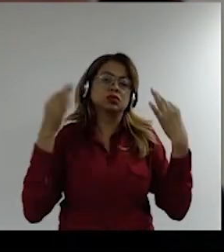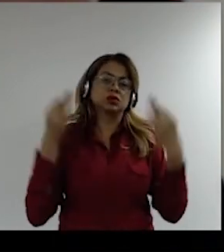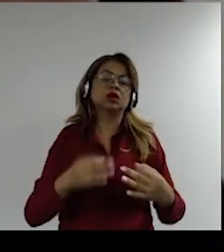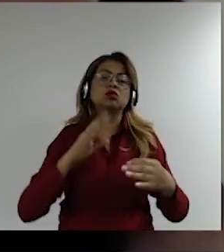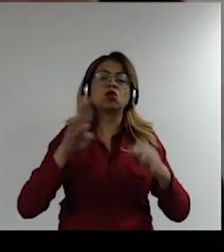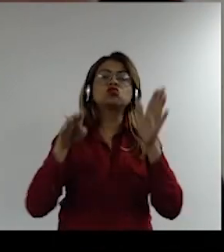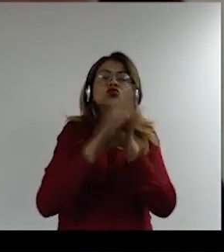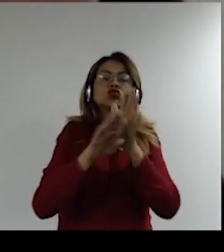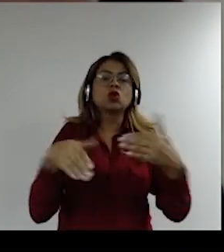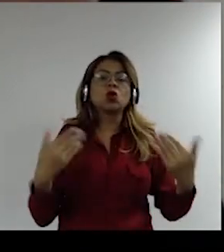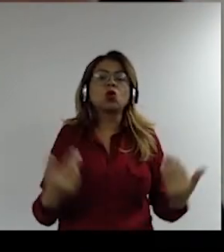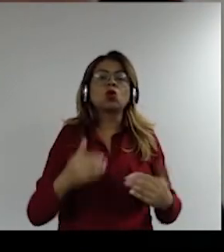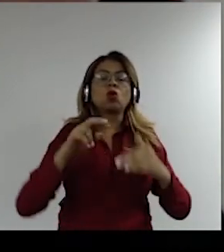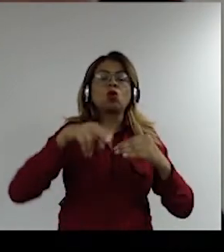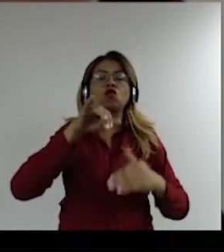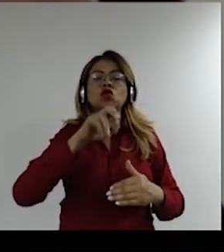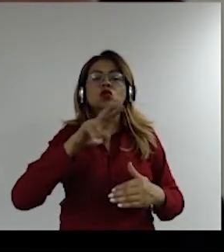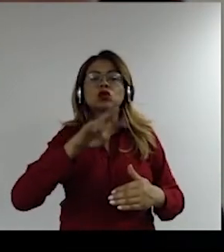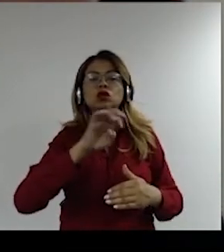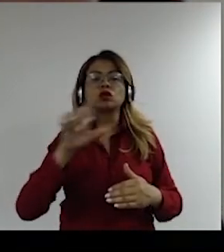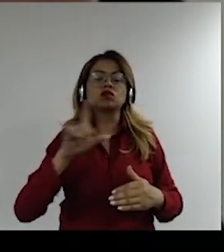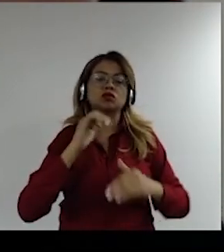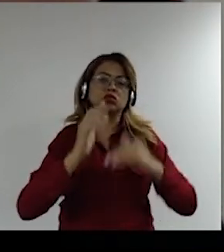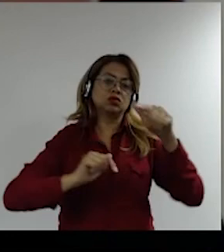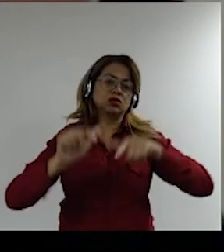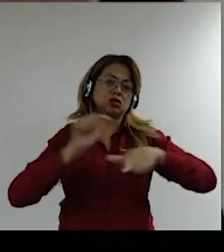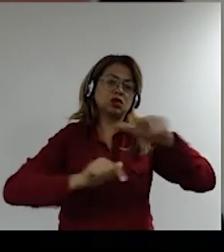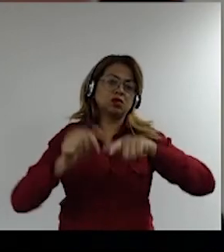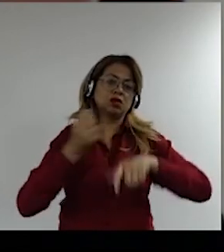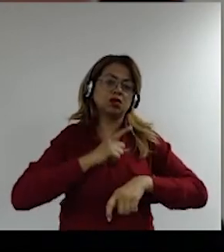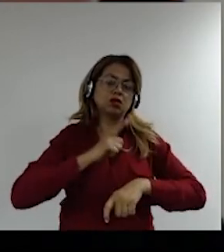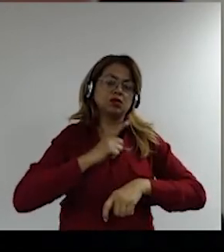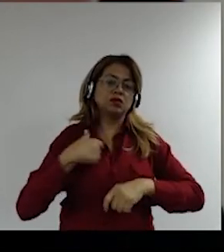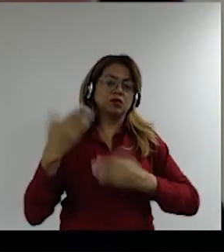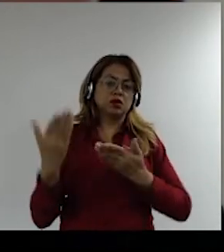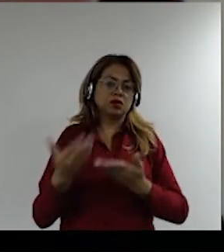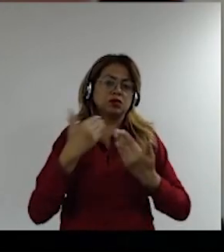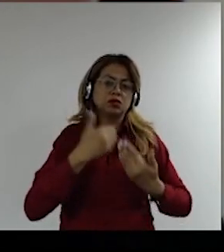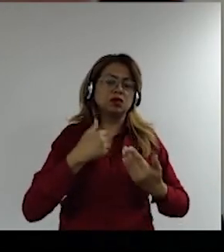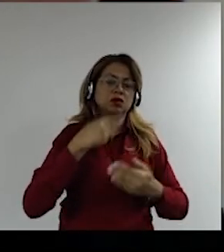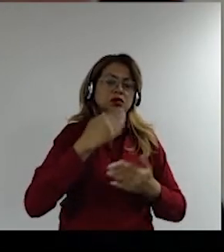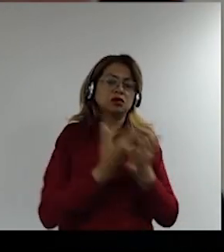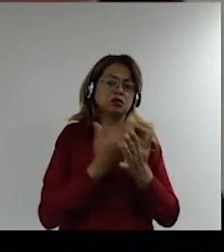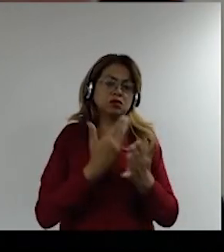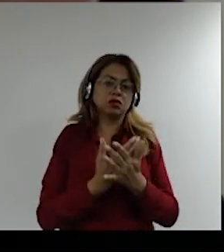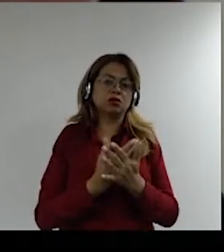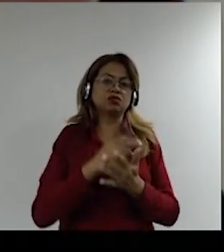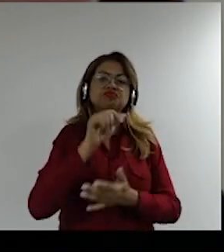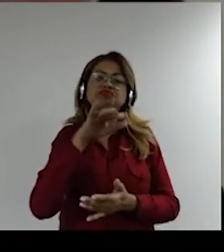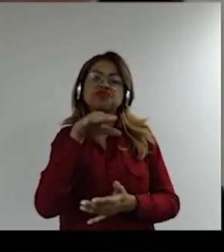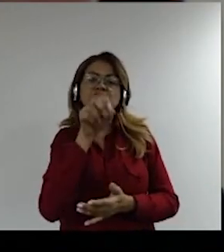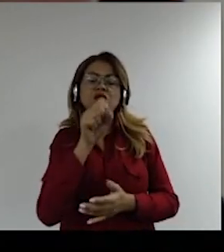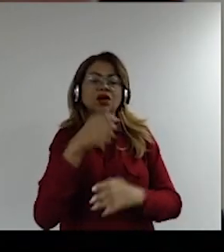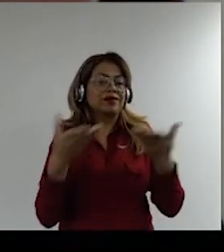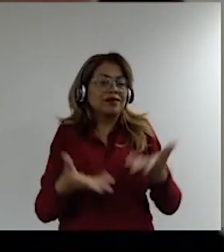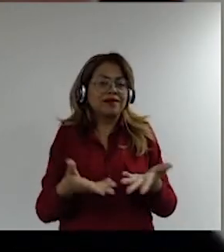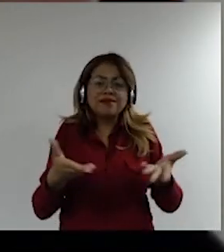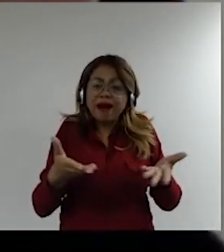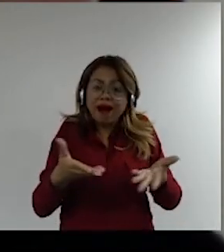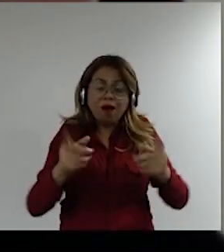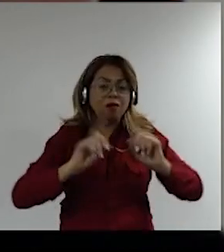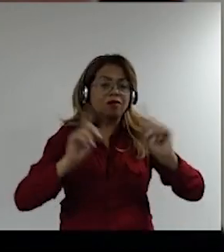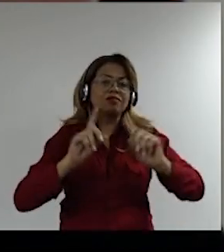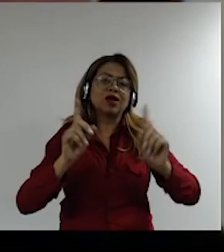chegou, qual foi o nível de empregabilidade que nós tivemos em relação a esses estudantes. A crise não é de agora no ensino